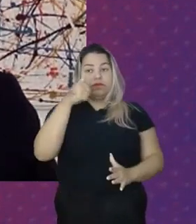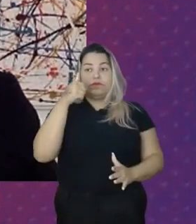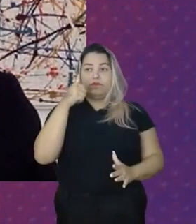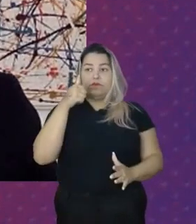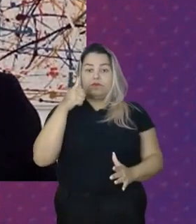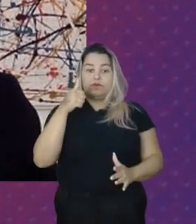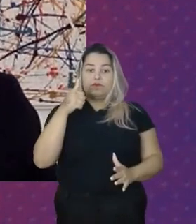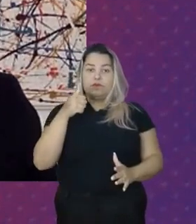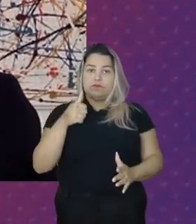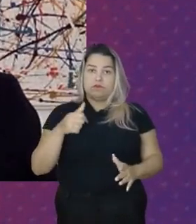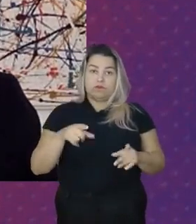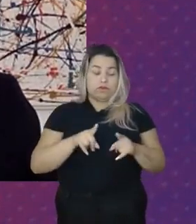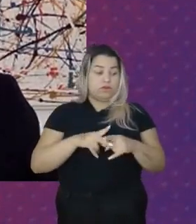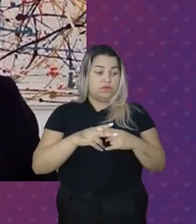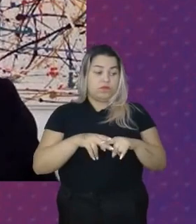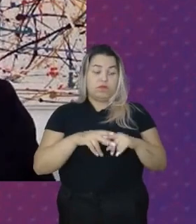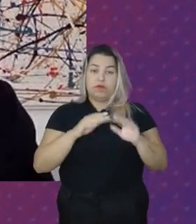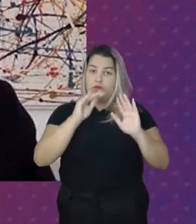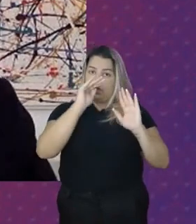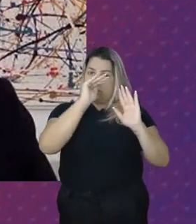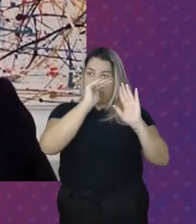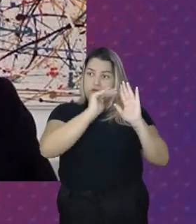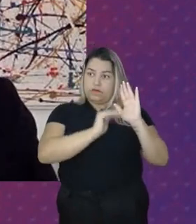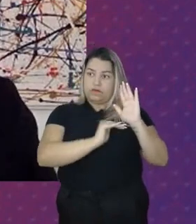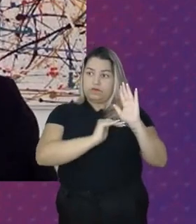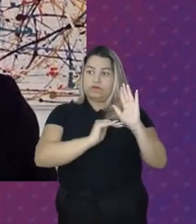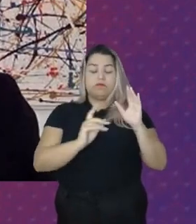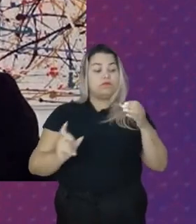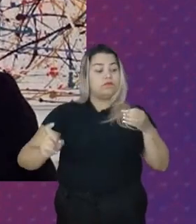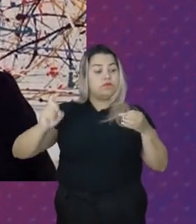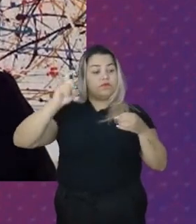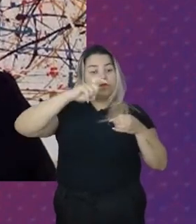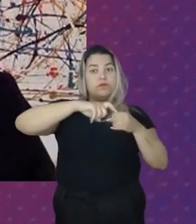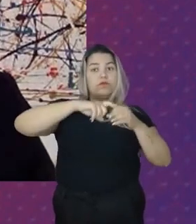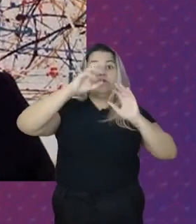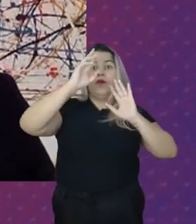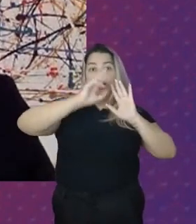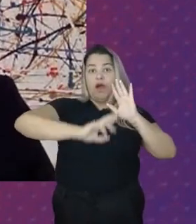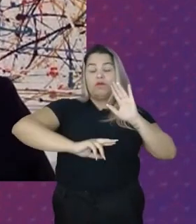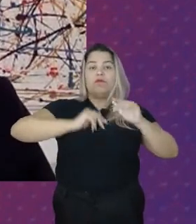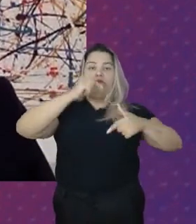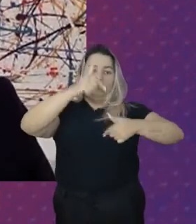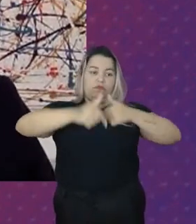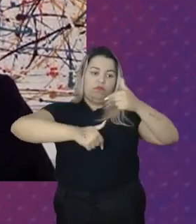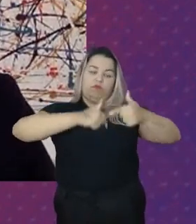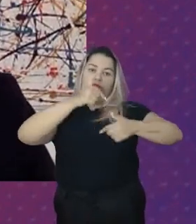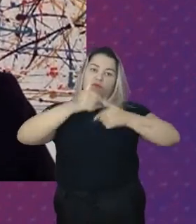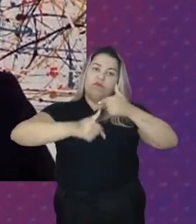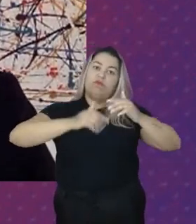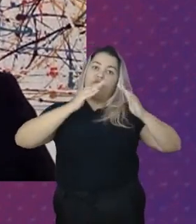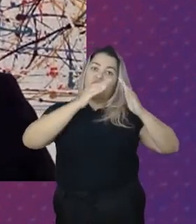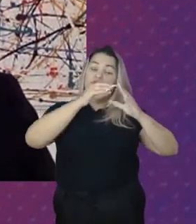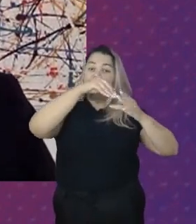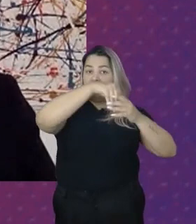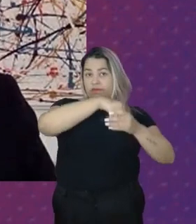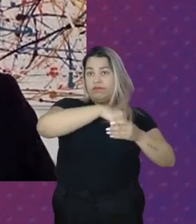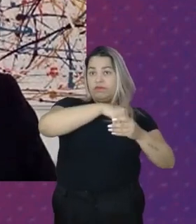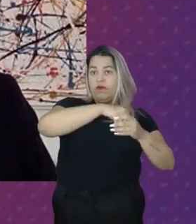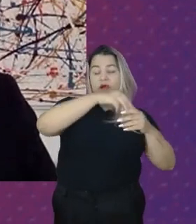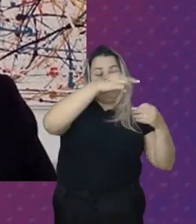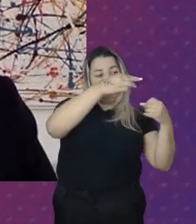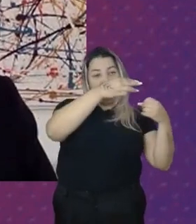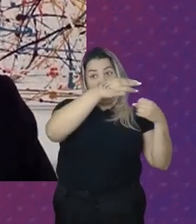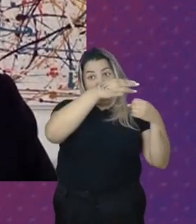Os primeiros instrumentos normativos voltados à regulação do trabalho doméstico foram as posturas